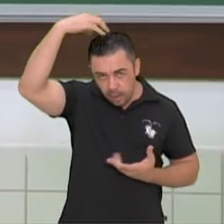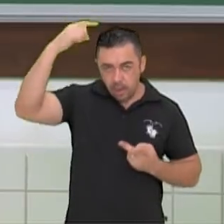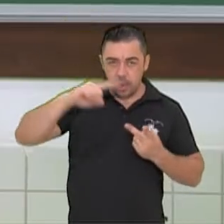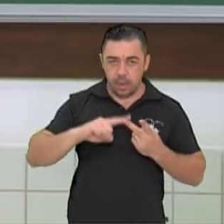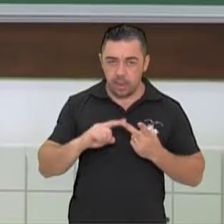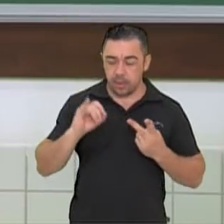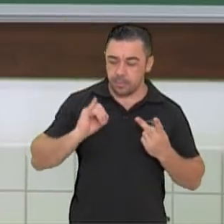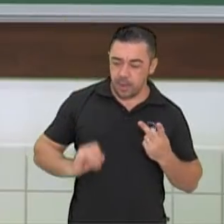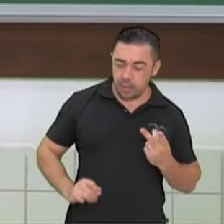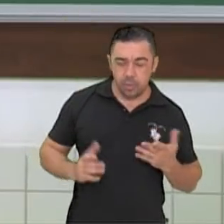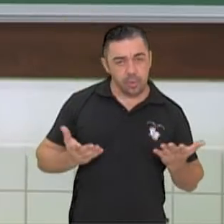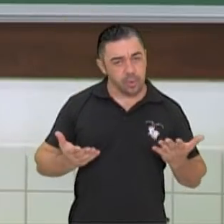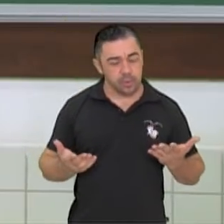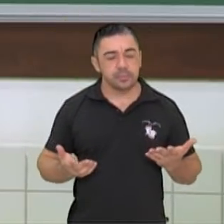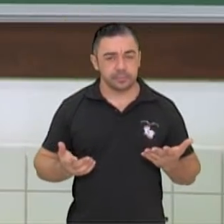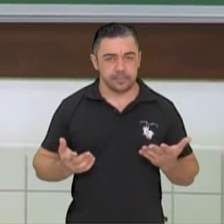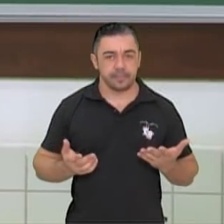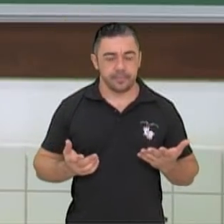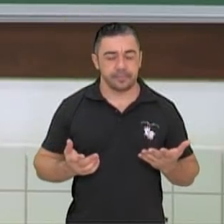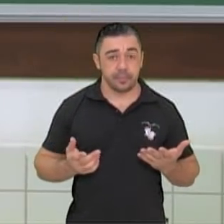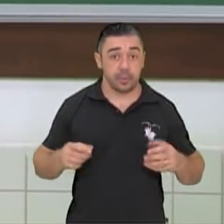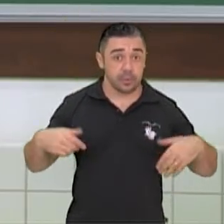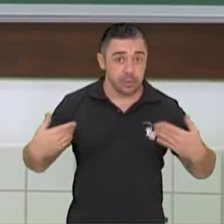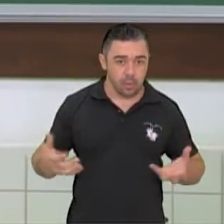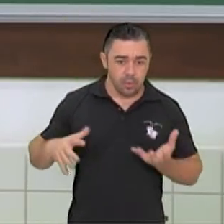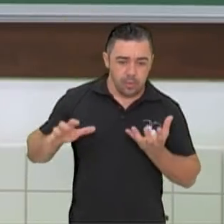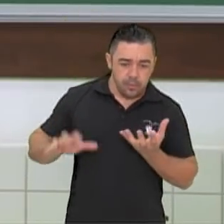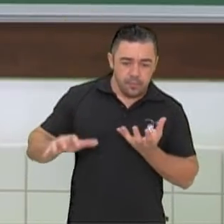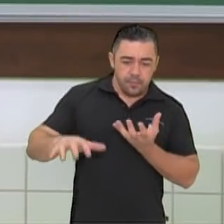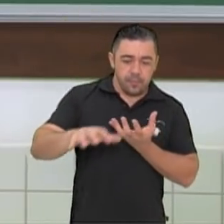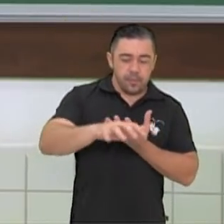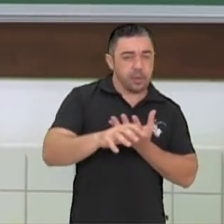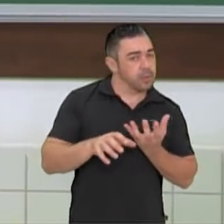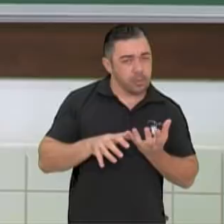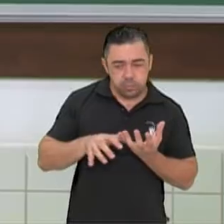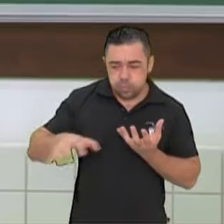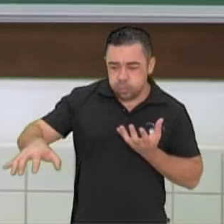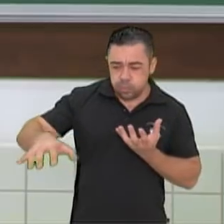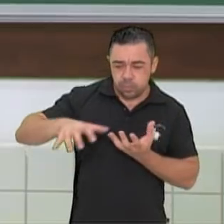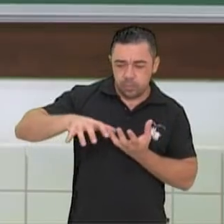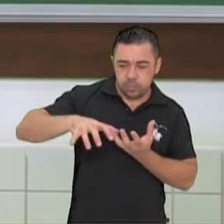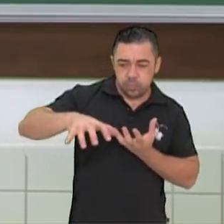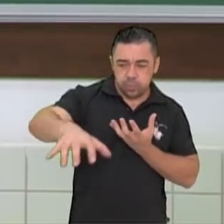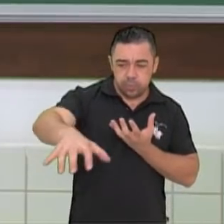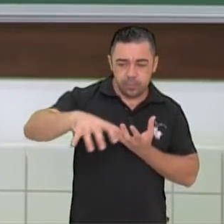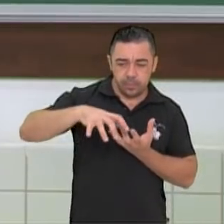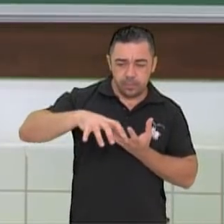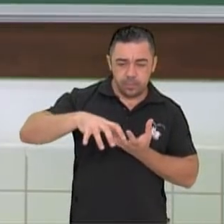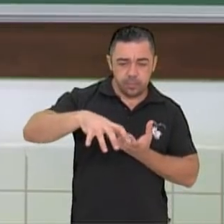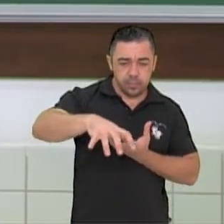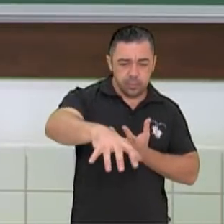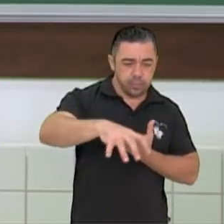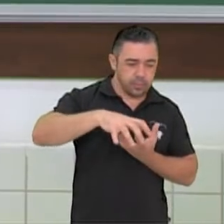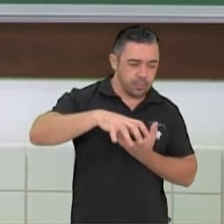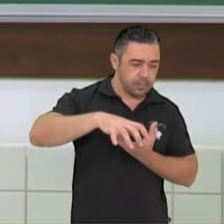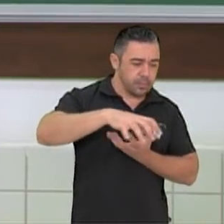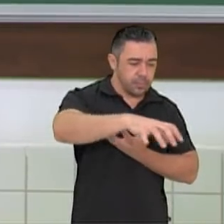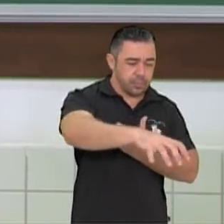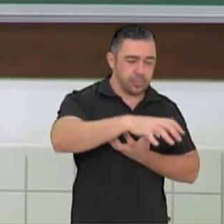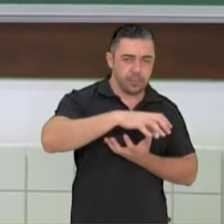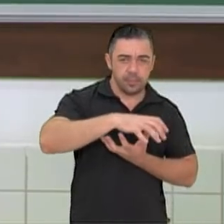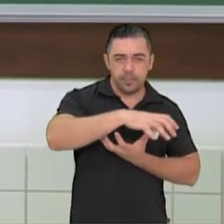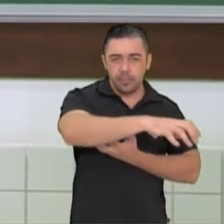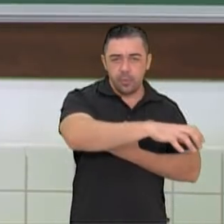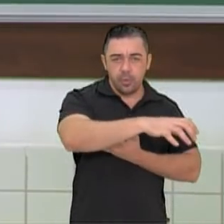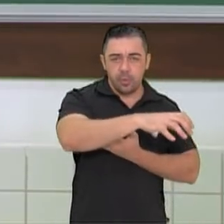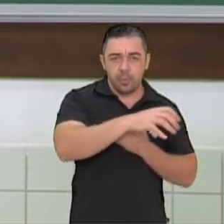exemplo, um exemplo. Né? O que o feudalismo faz de uma forma impressionante é descentralizar, tirar do centro e colocar nas mãos dos senhores